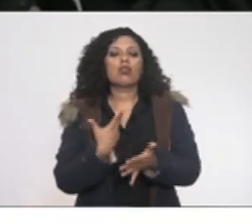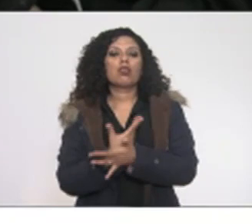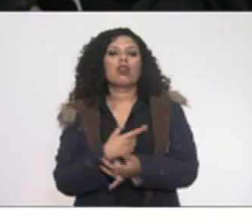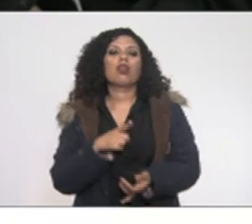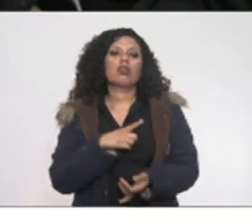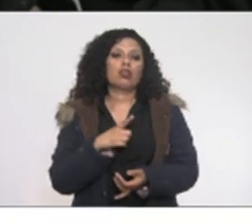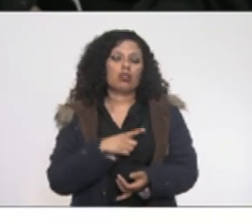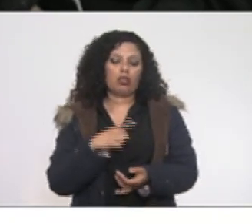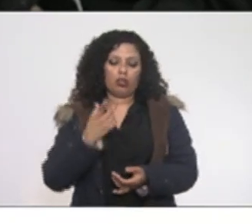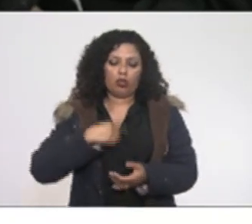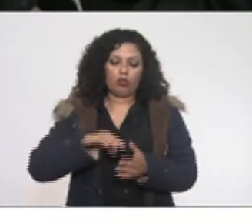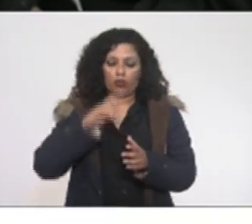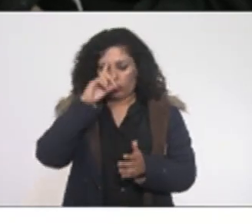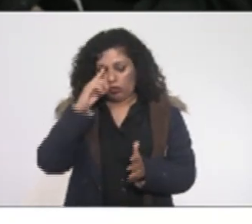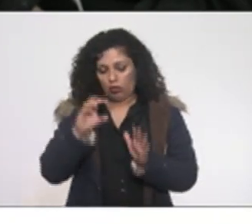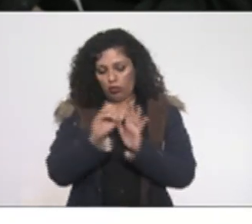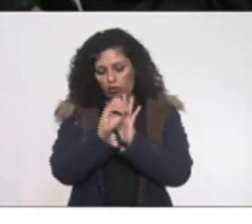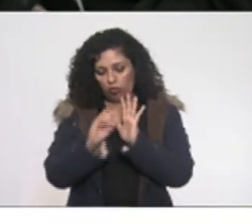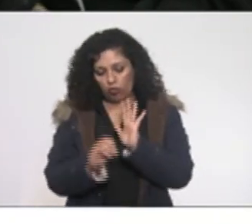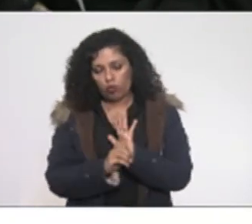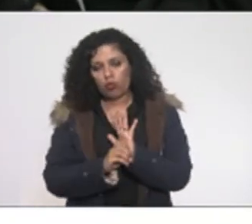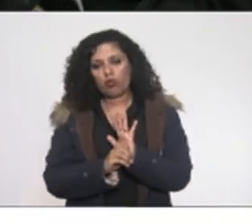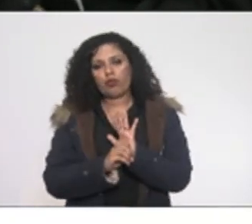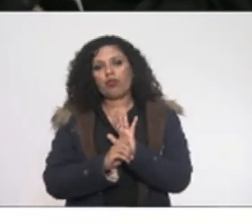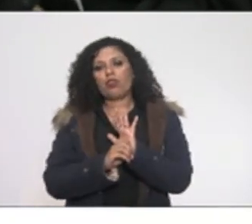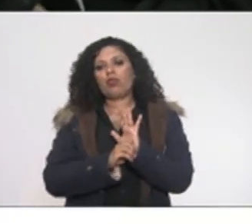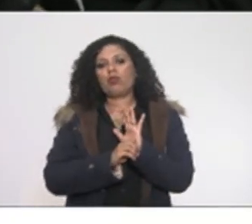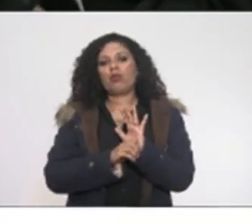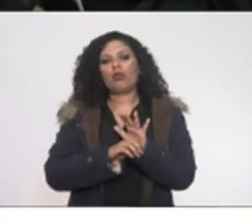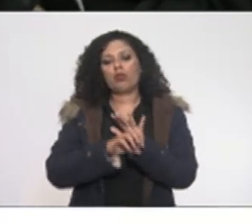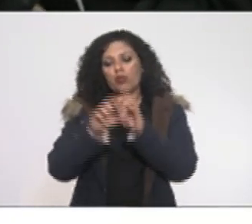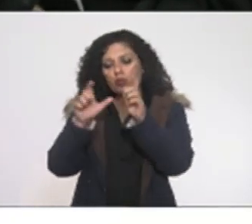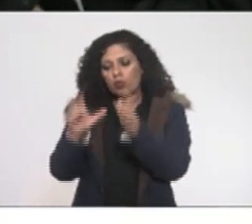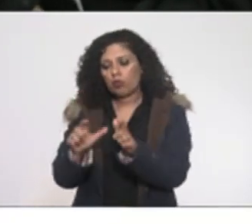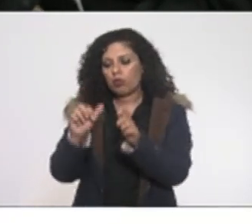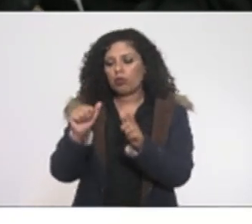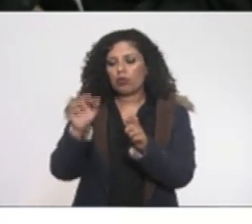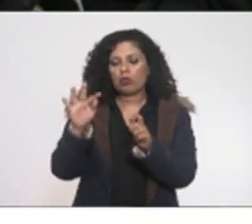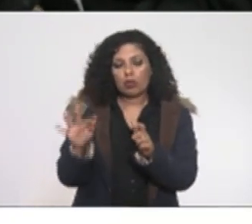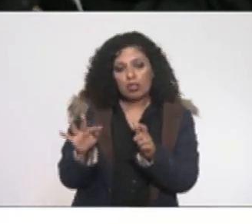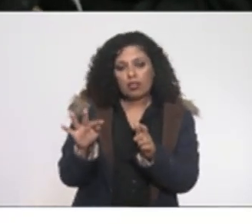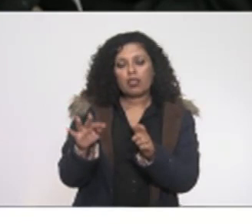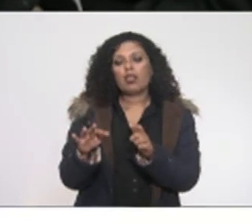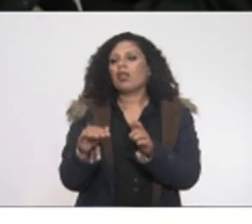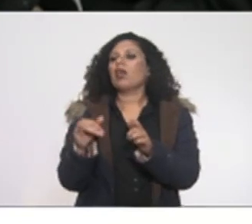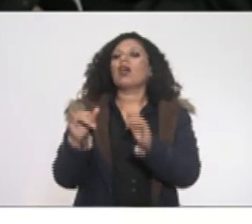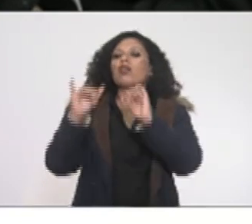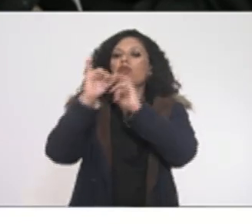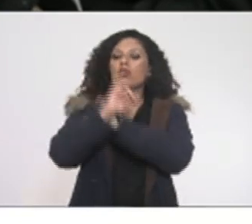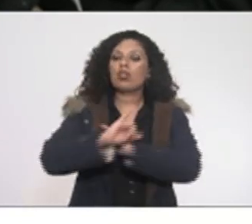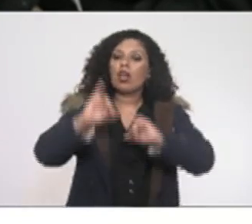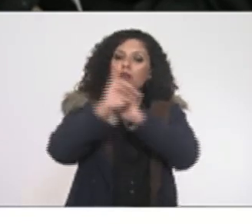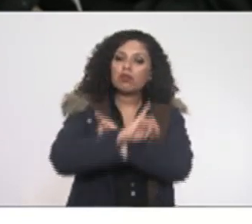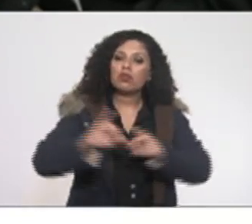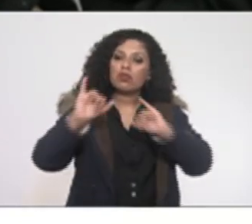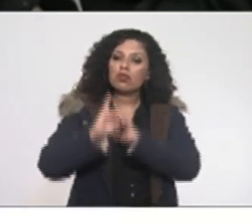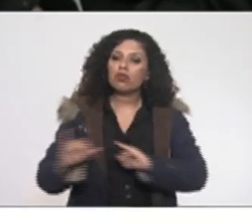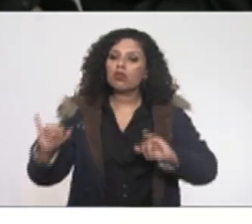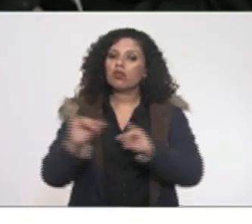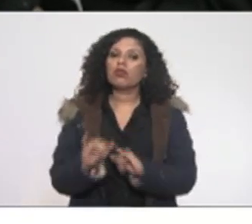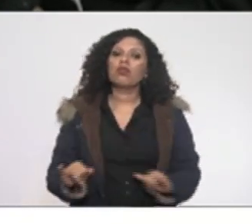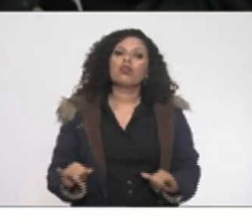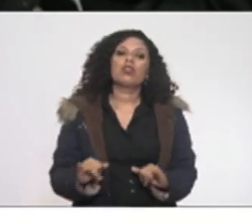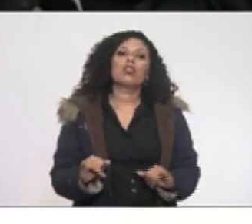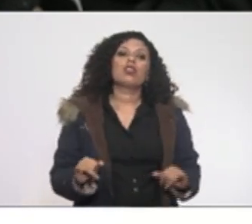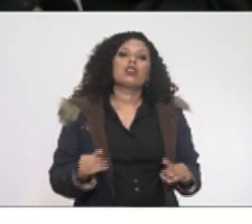gente encaminhou ofícios ano passado para o CAD, que iniciou, e já desistiu alguns processos, outros foram iniciados, que resultaram esse ano nos